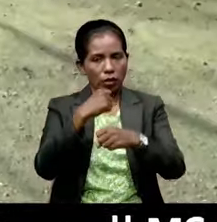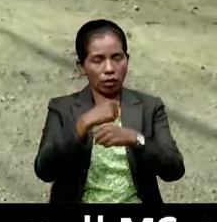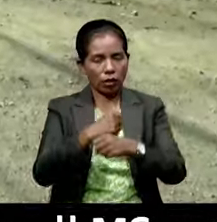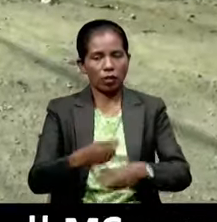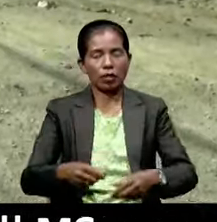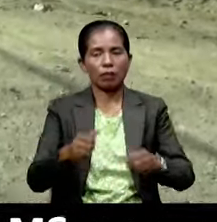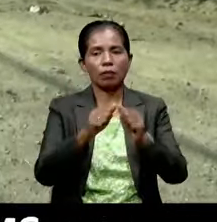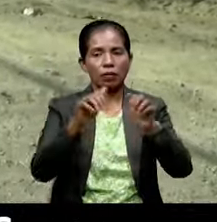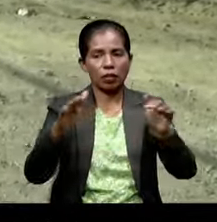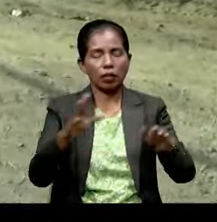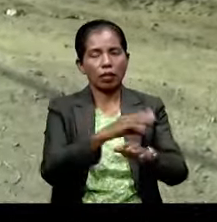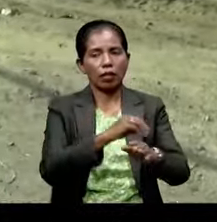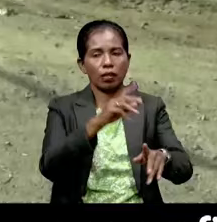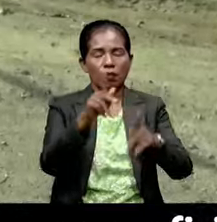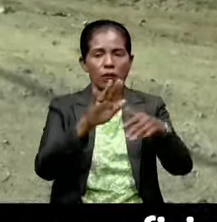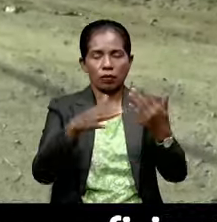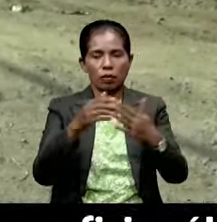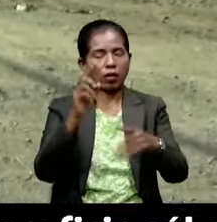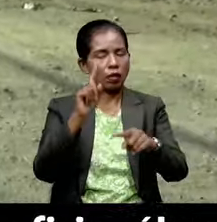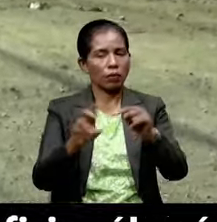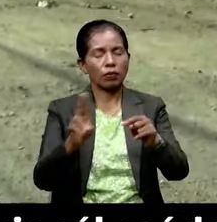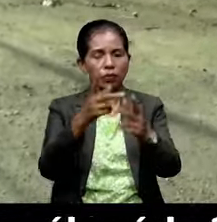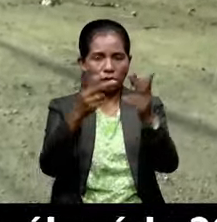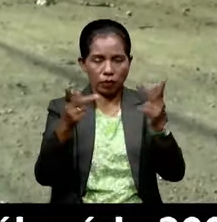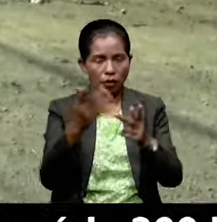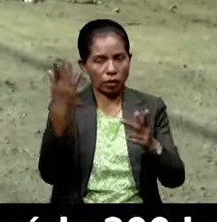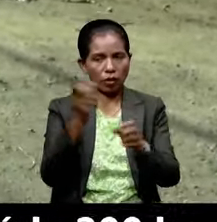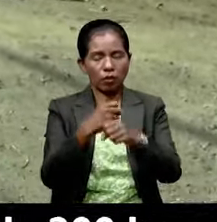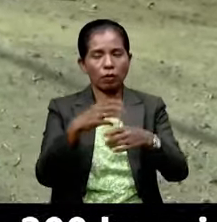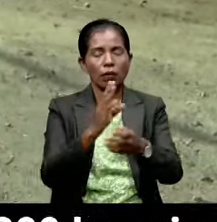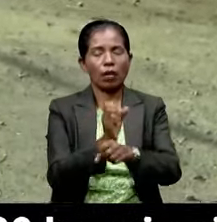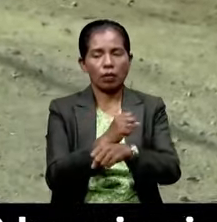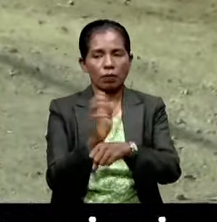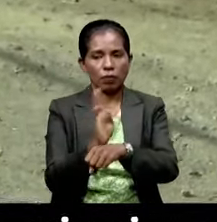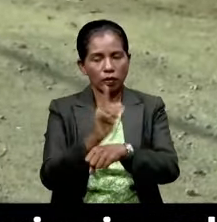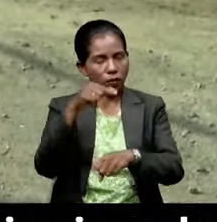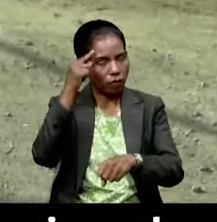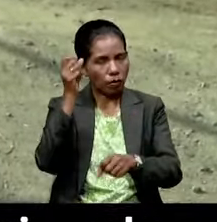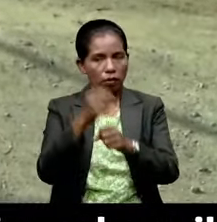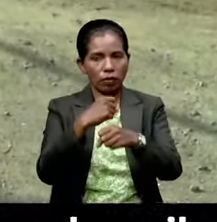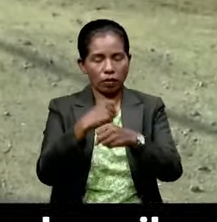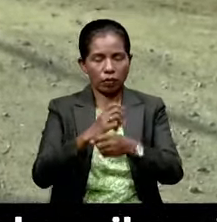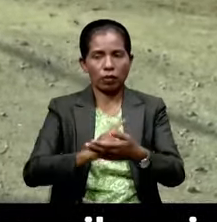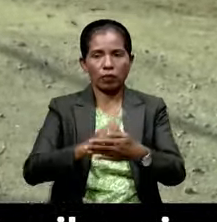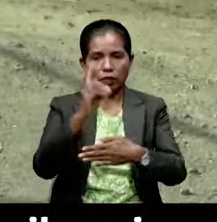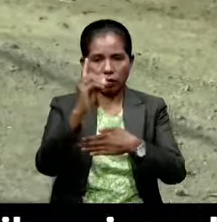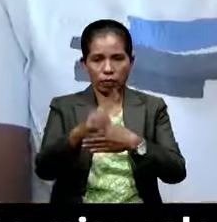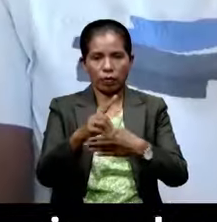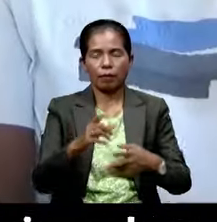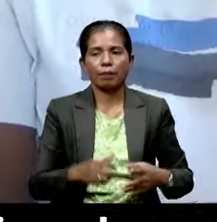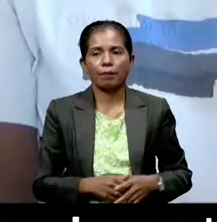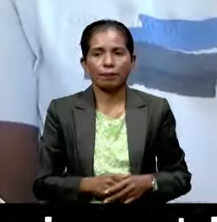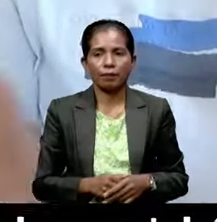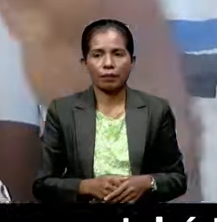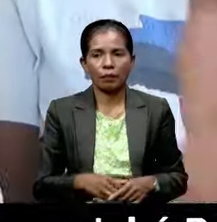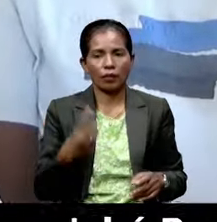despesa administrativa, no ne comunidade Cira Labele usa Fati em Hiracne, atuhalo negócio, tamba governo atuhalo desenvolvimento. Ita